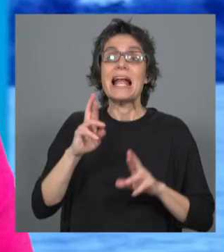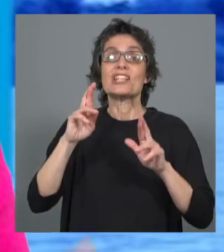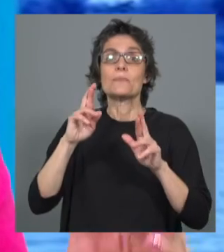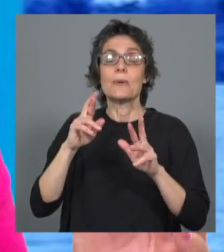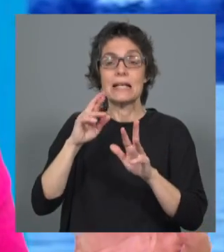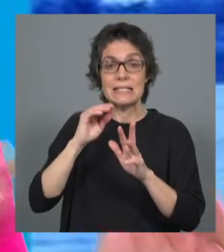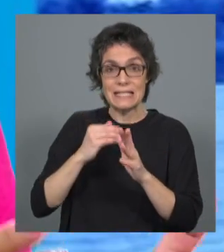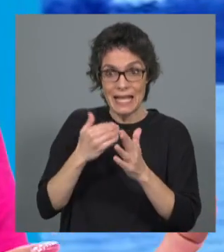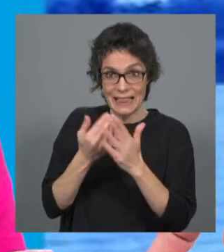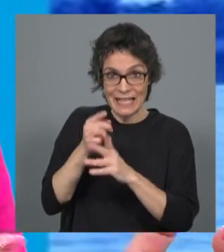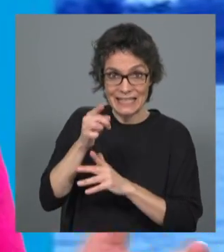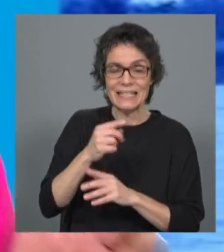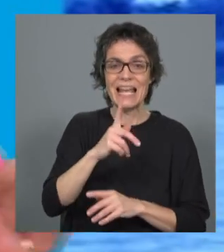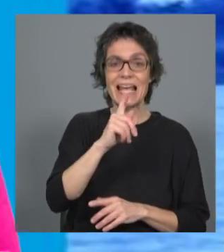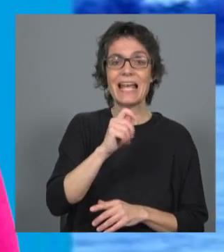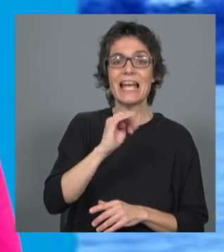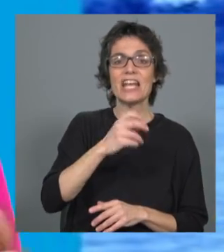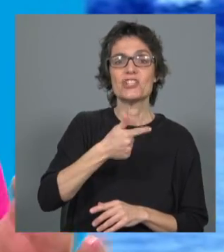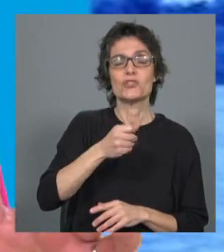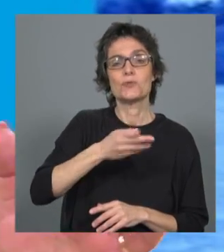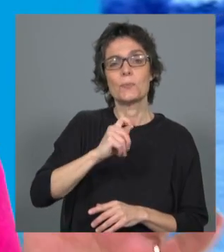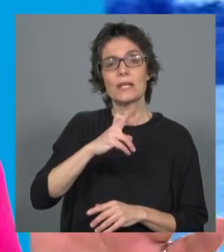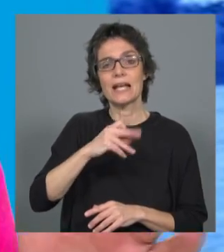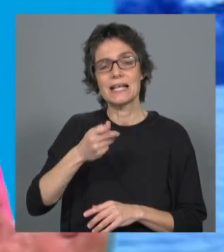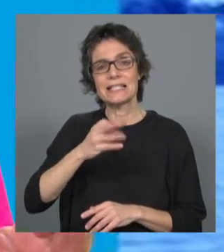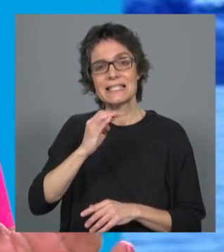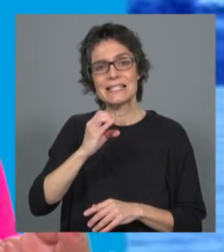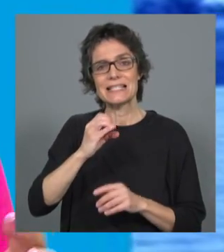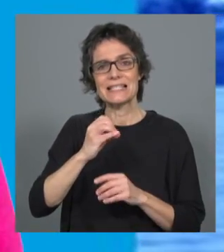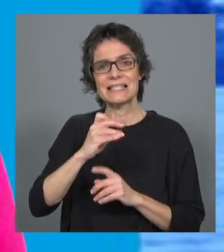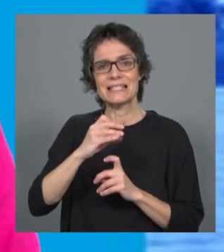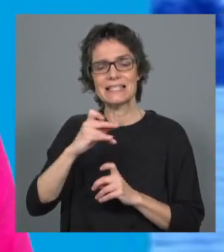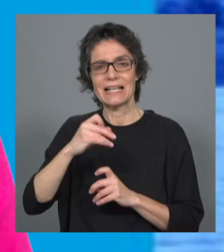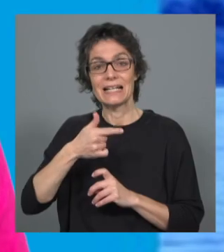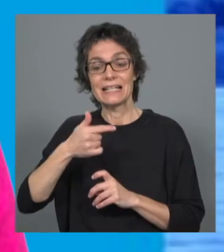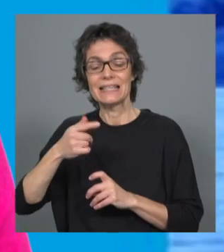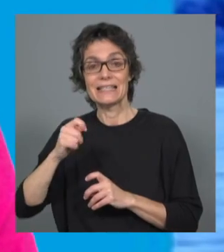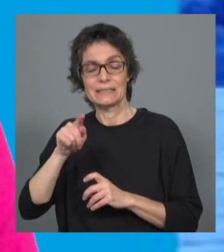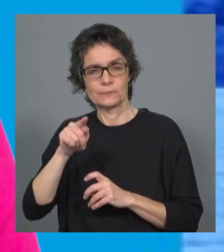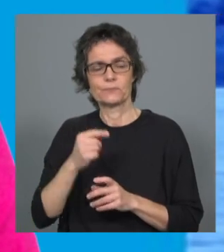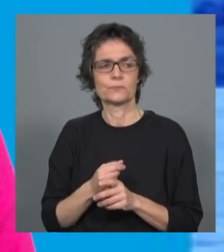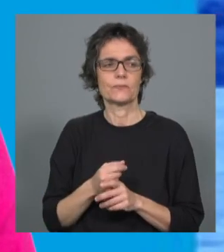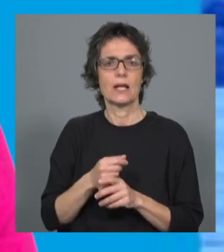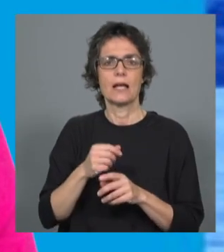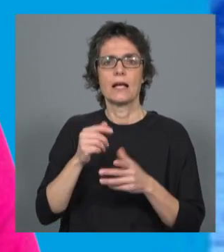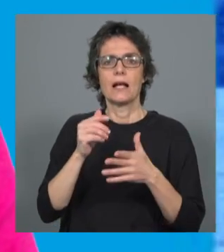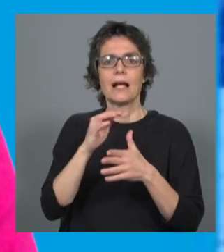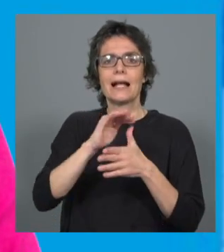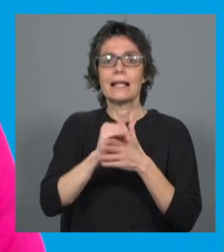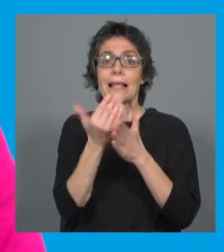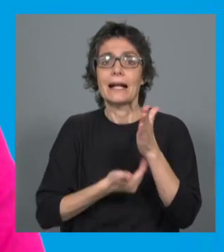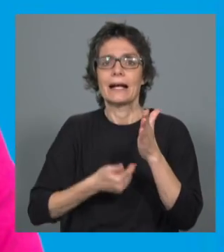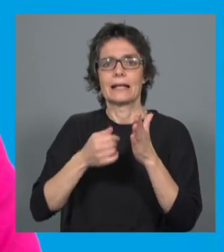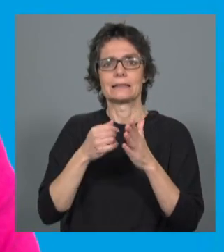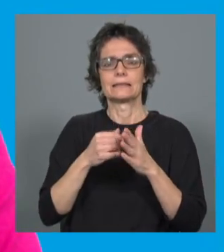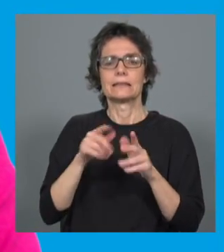baseámo quer na Laudato Si, quer na Fratelli Tutti, né? E o Papa é muito claro porque diz que a esperança é ousada. E nós também temos que ter esta